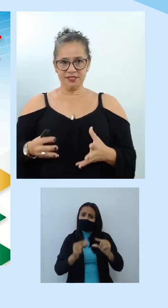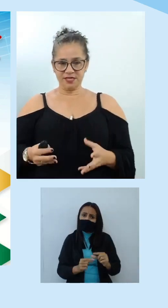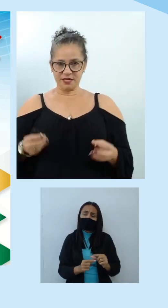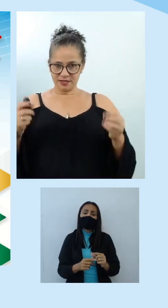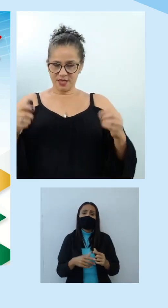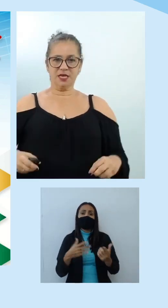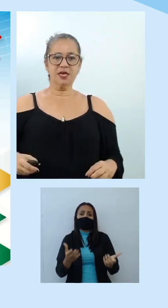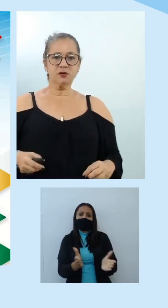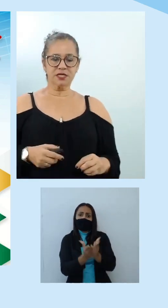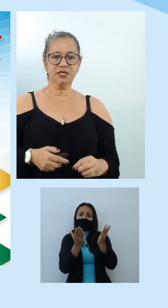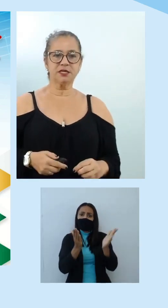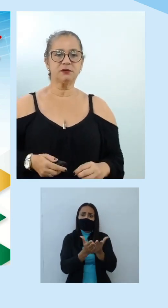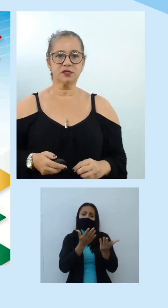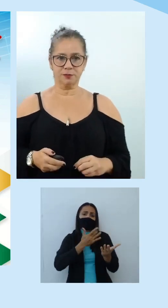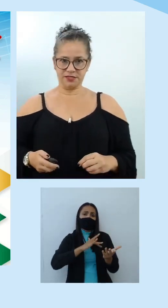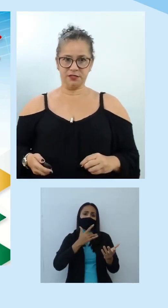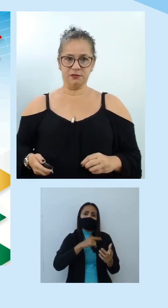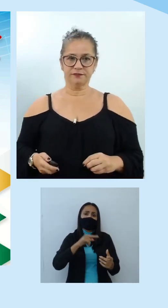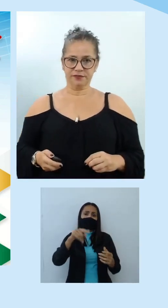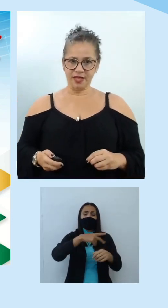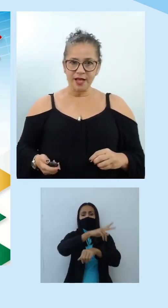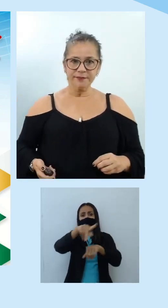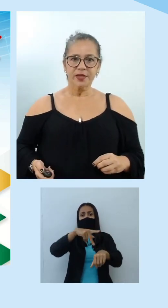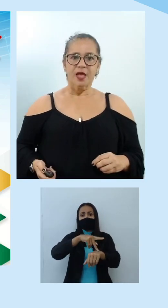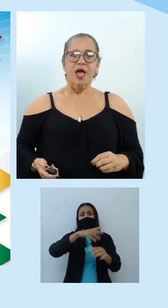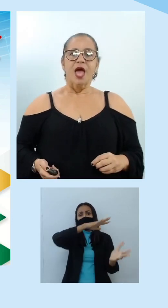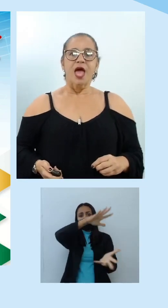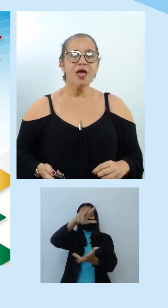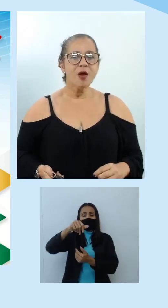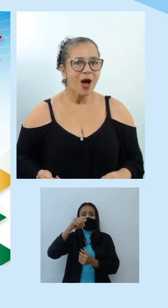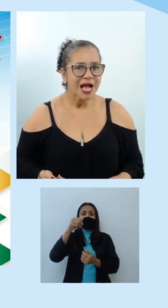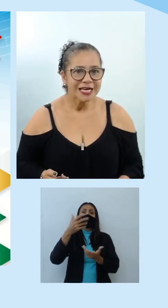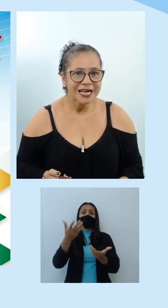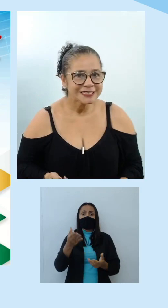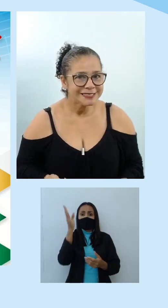pobreza e miséria que encontra aqui no nosso Brasil, tá?